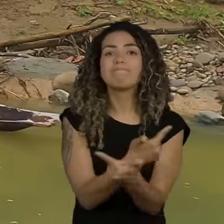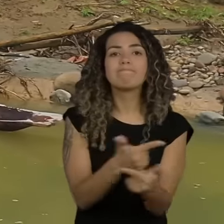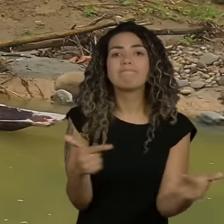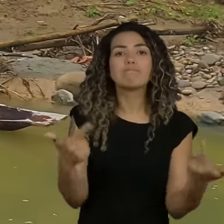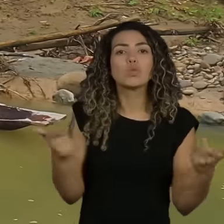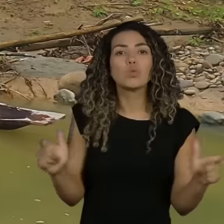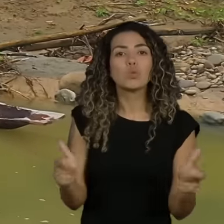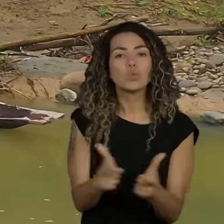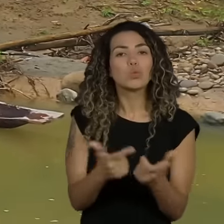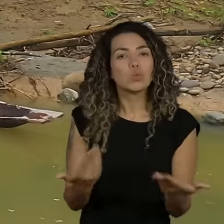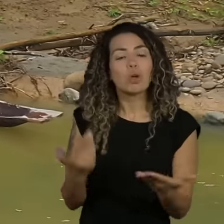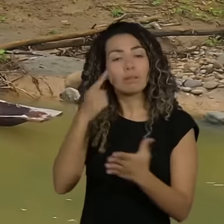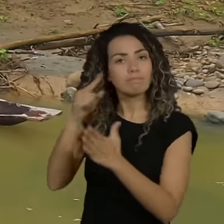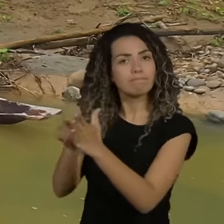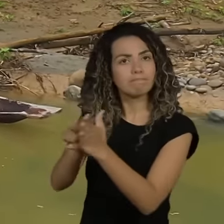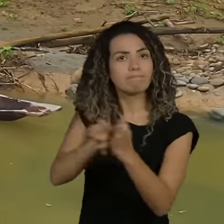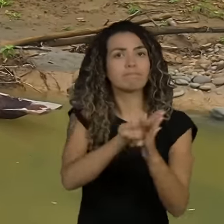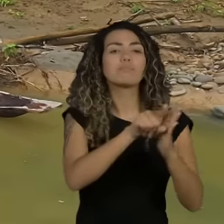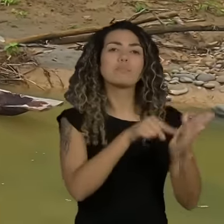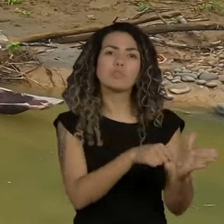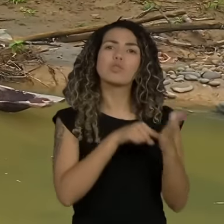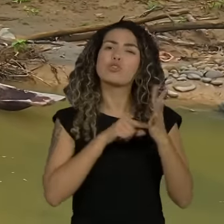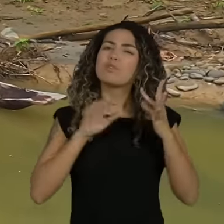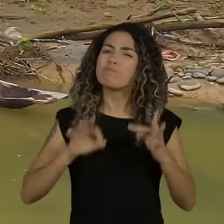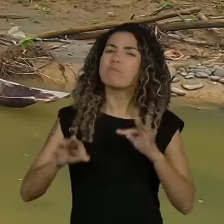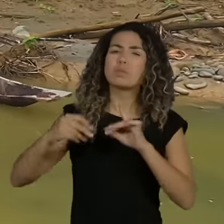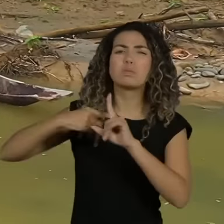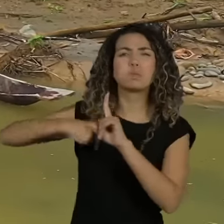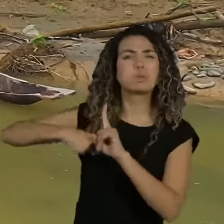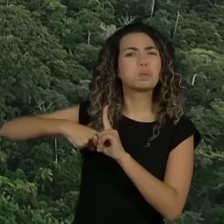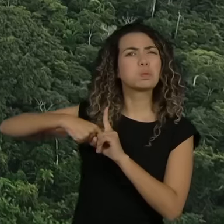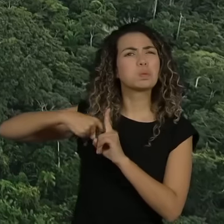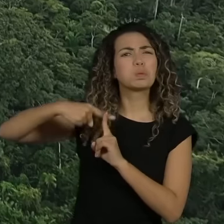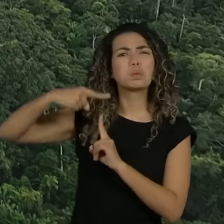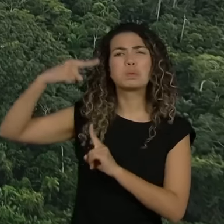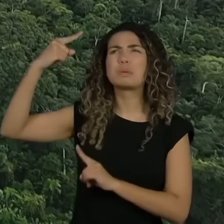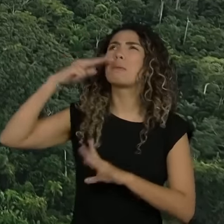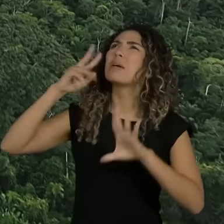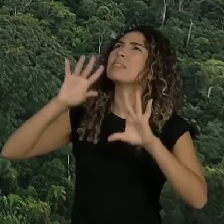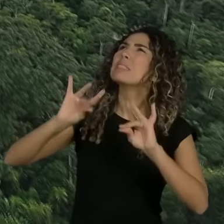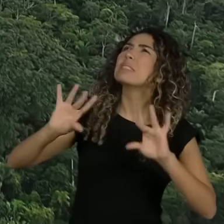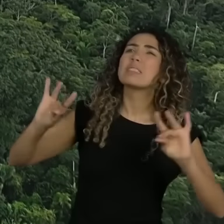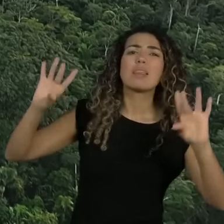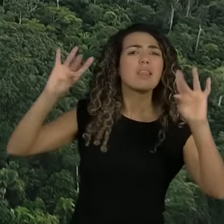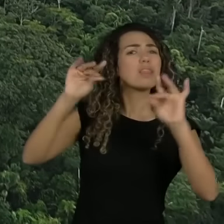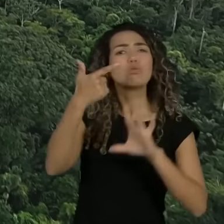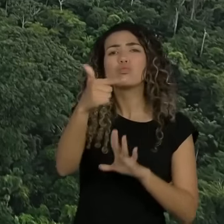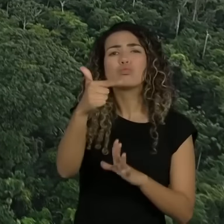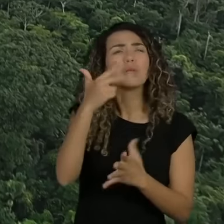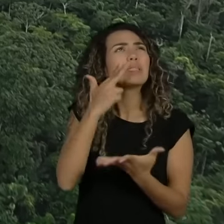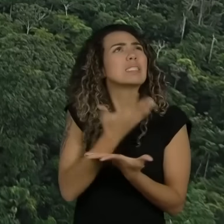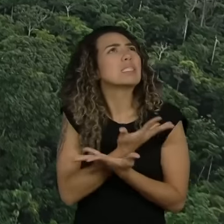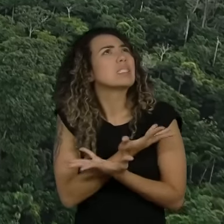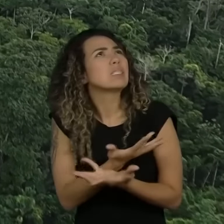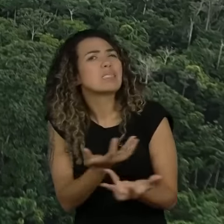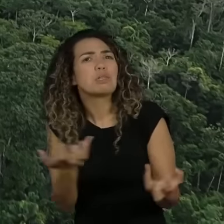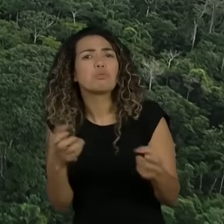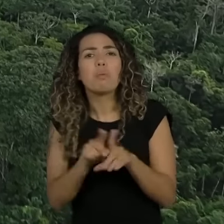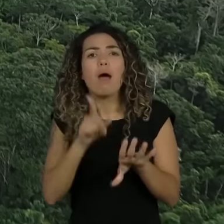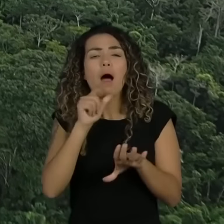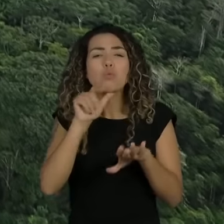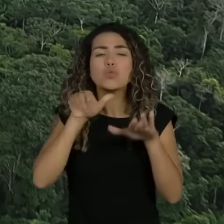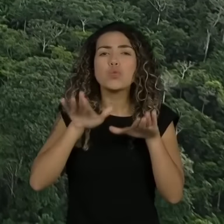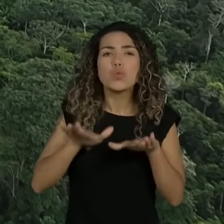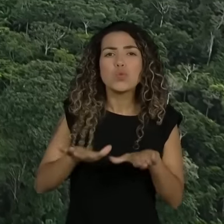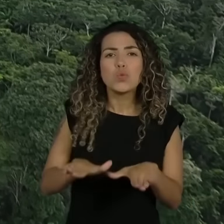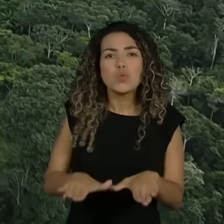A pesquisa avaliou a evolução das temperaturas, a secura do ar e o déficit de água na floresta. Constatou